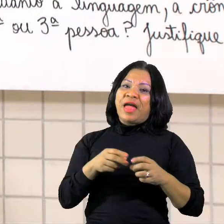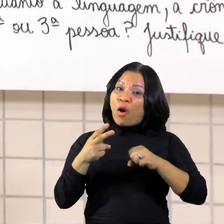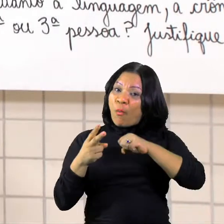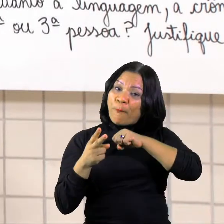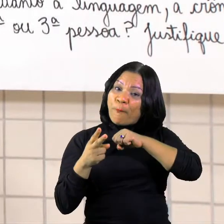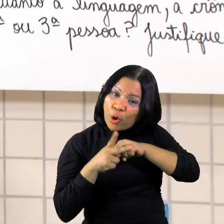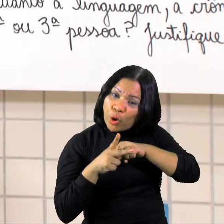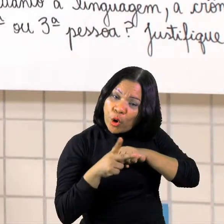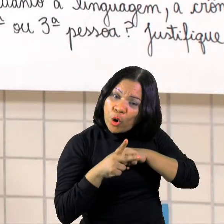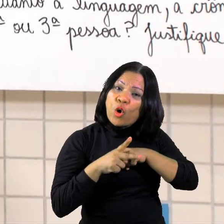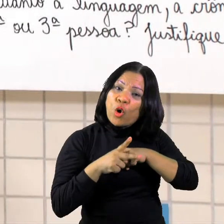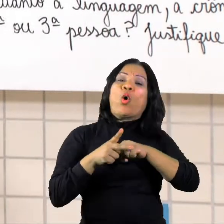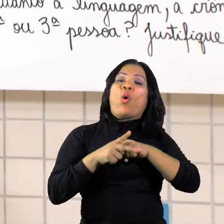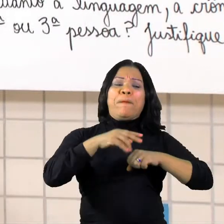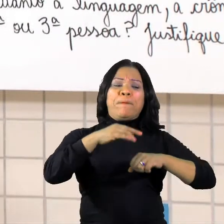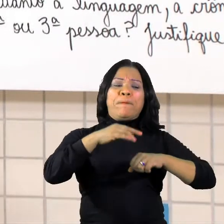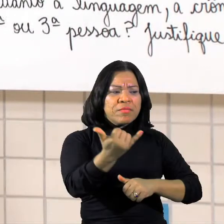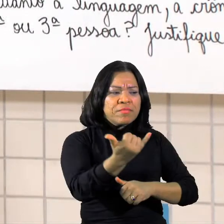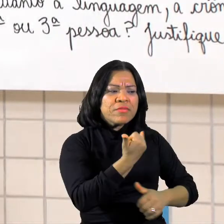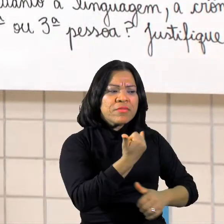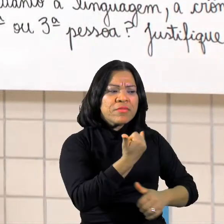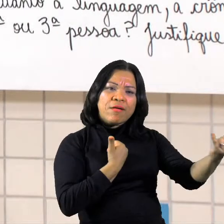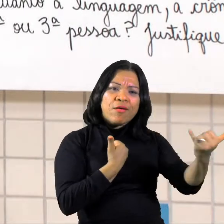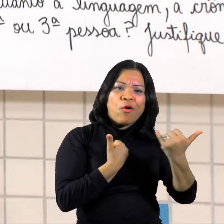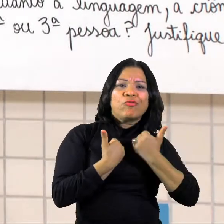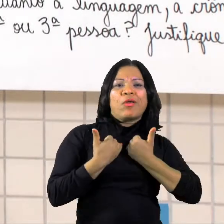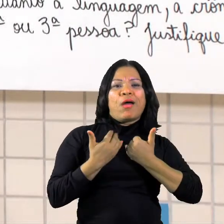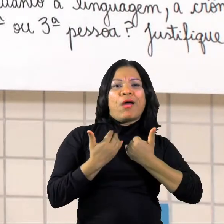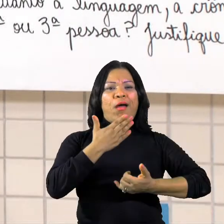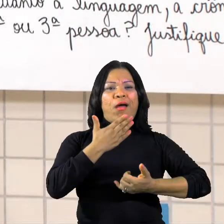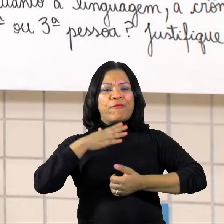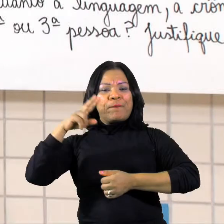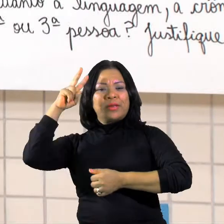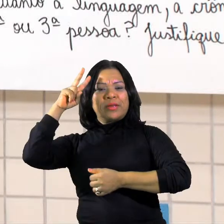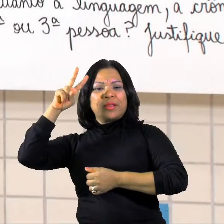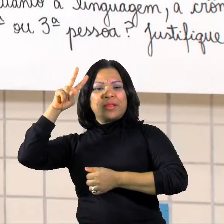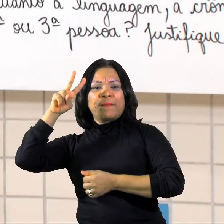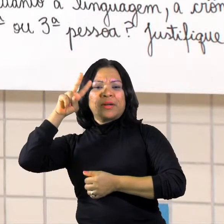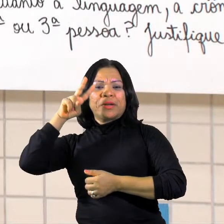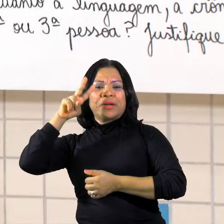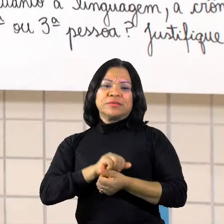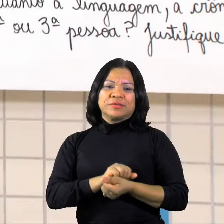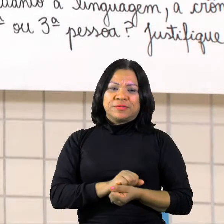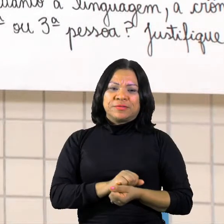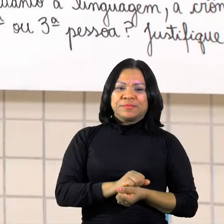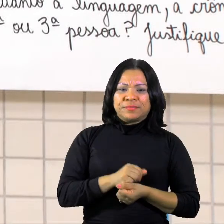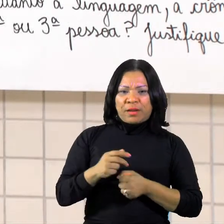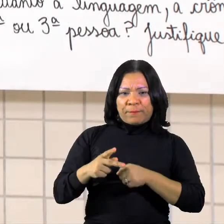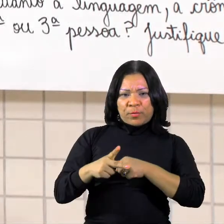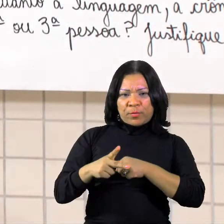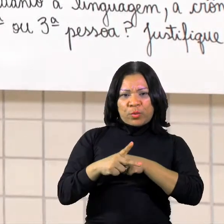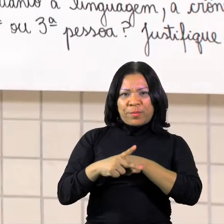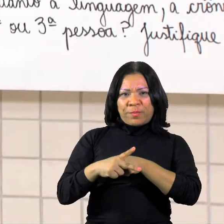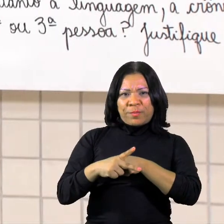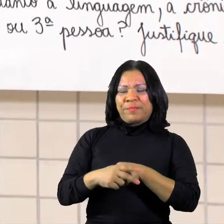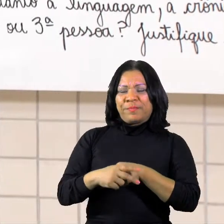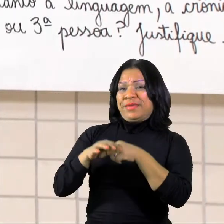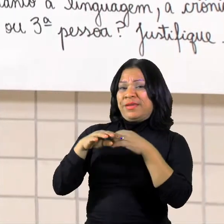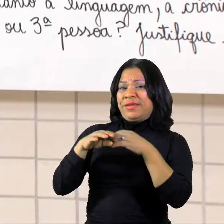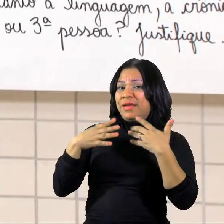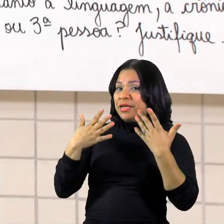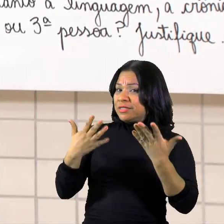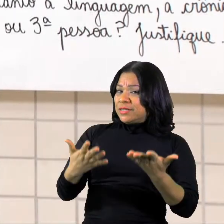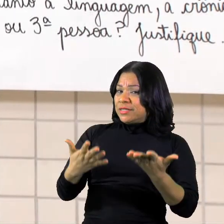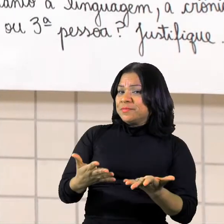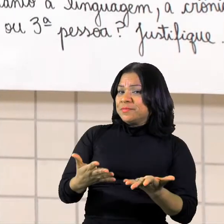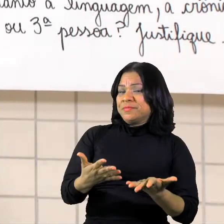dele, me contavam, minha lembrança. Percebam isso aí. Então, quando vocês forem